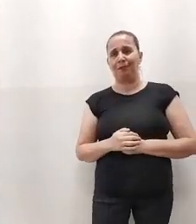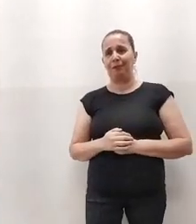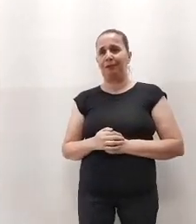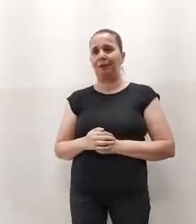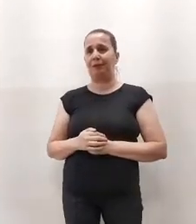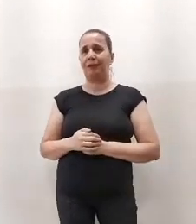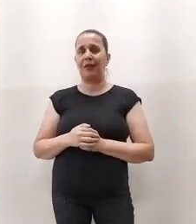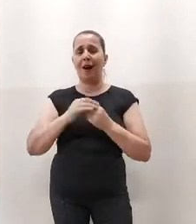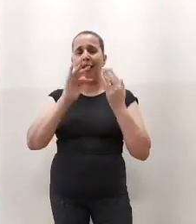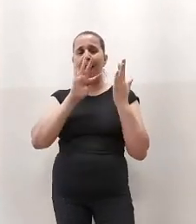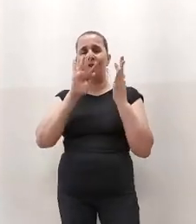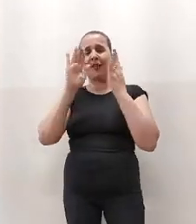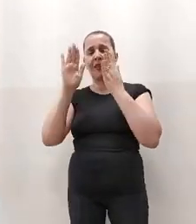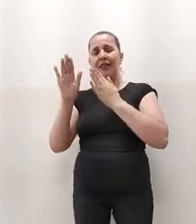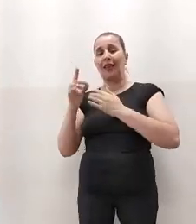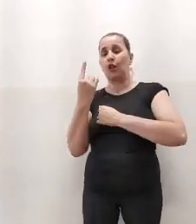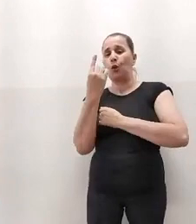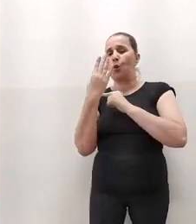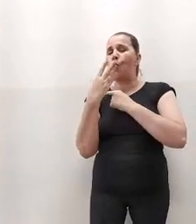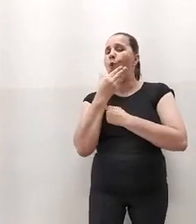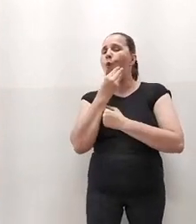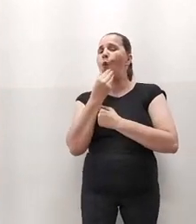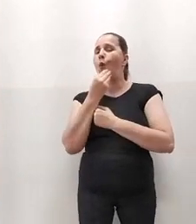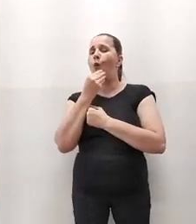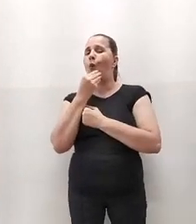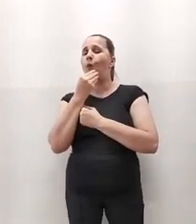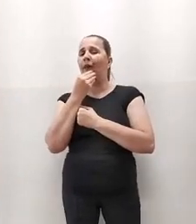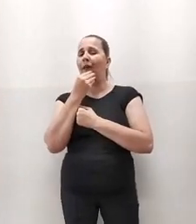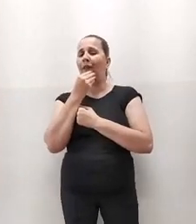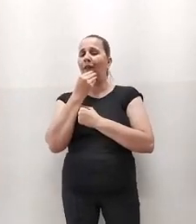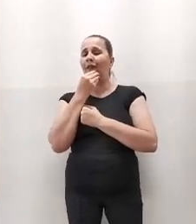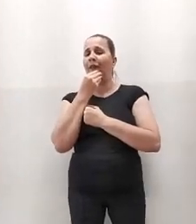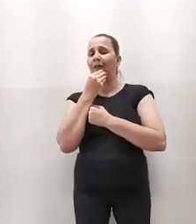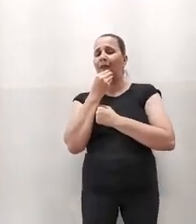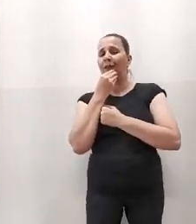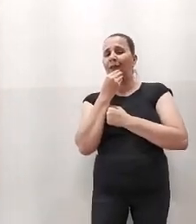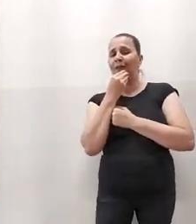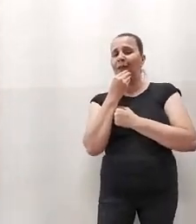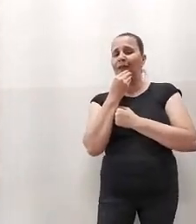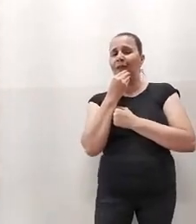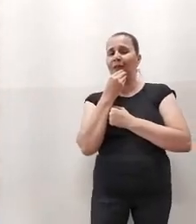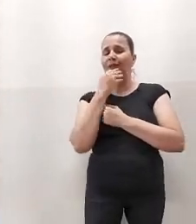A fidelidade de um homem condenou o mundo todo.